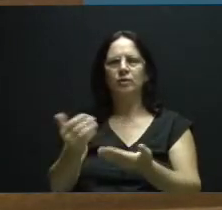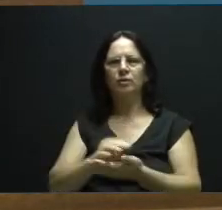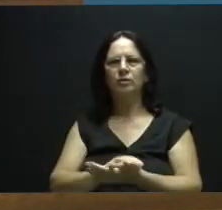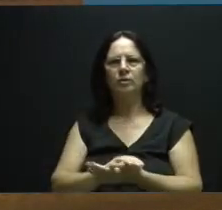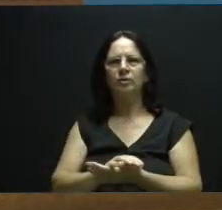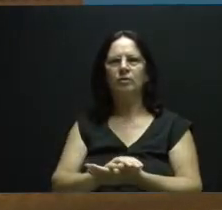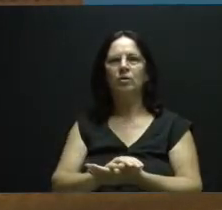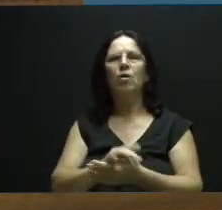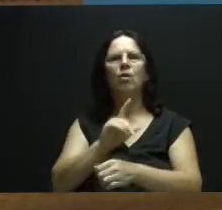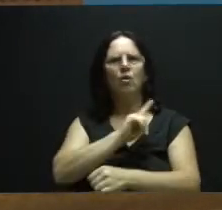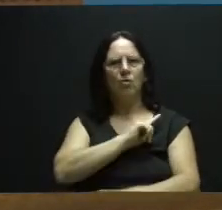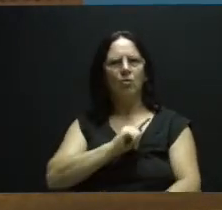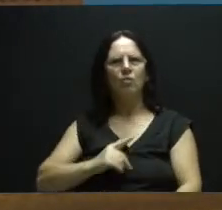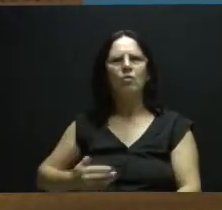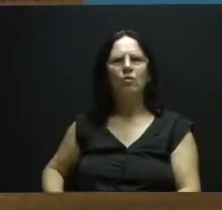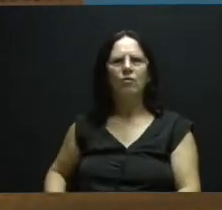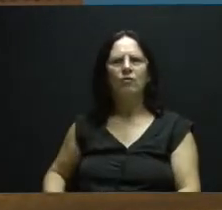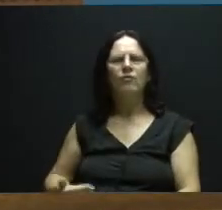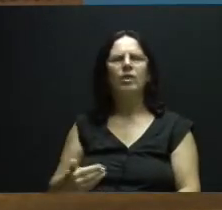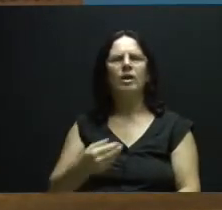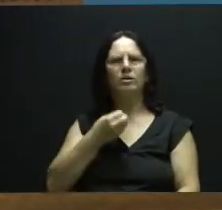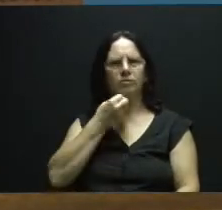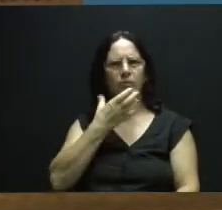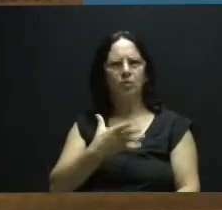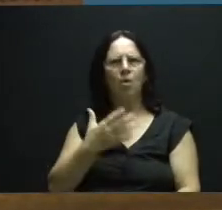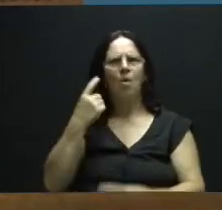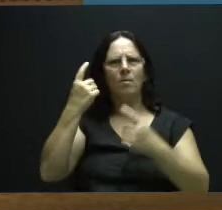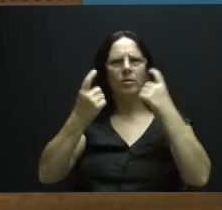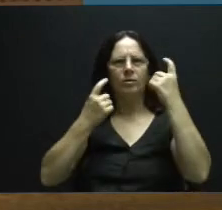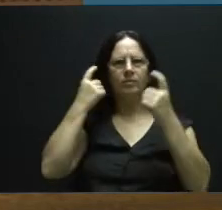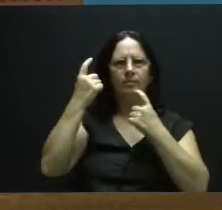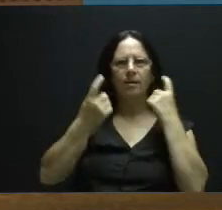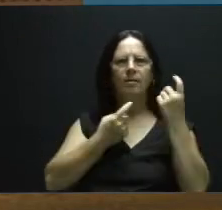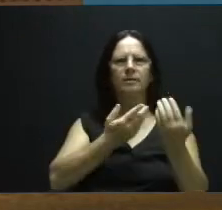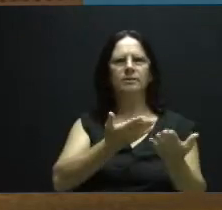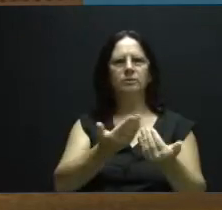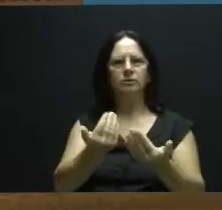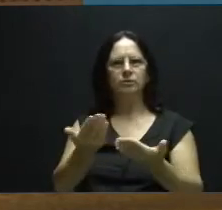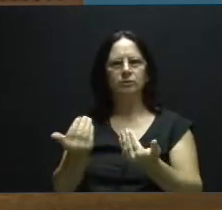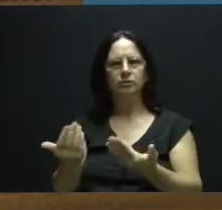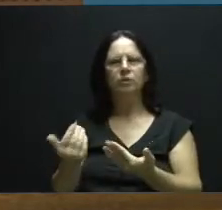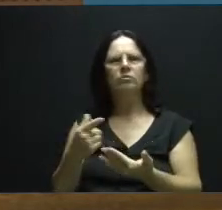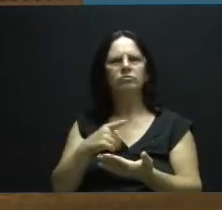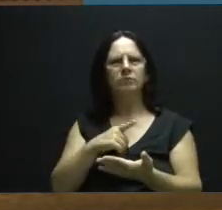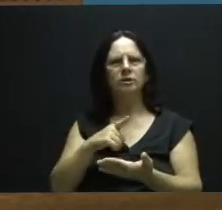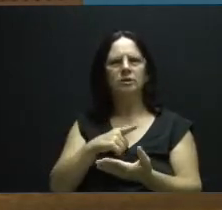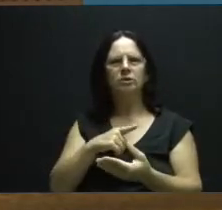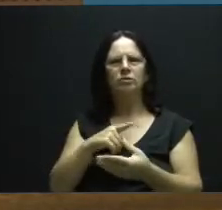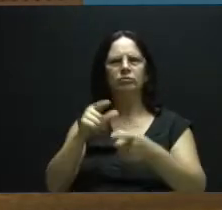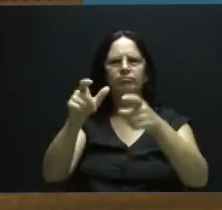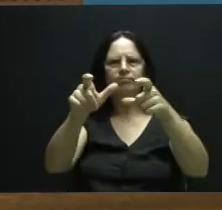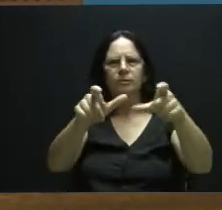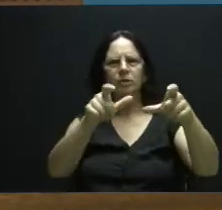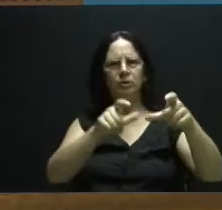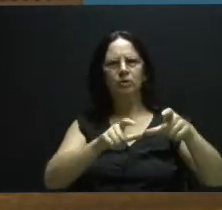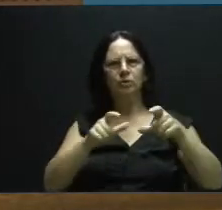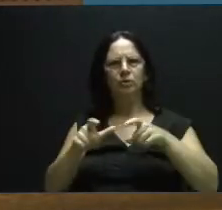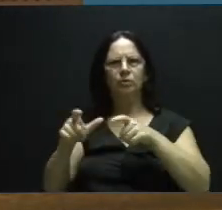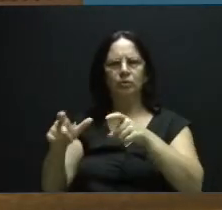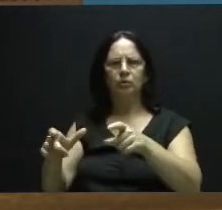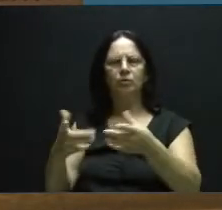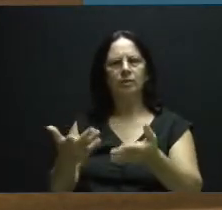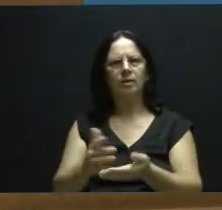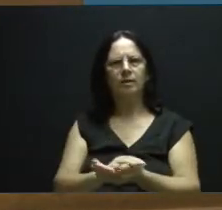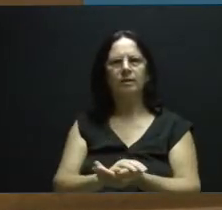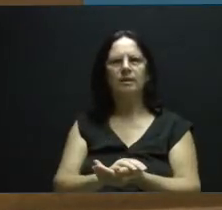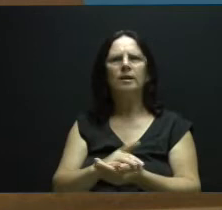governo sério governo que realmente está preocupado com nossos jovens essa praça teríamos em vários bairros da nossa cidade aqui o